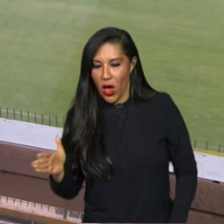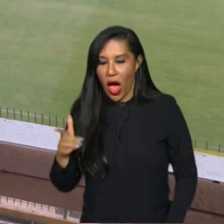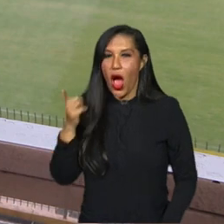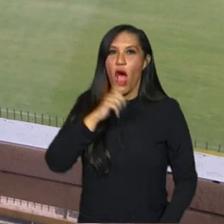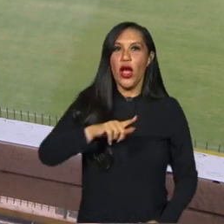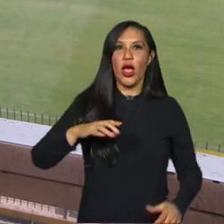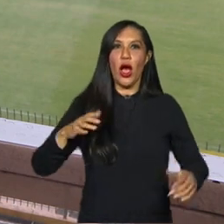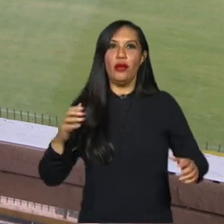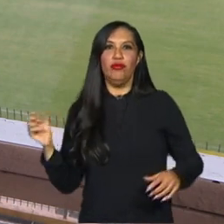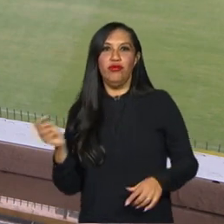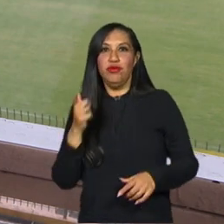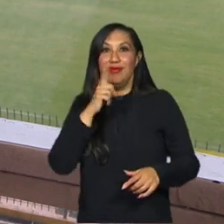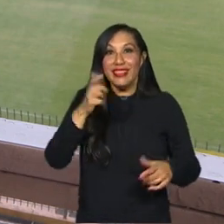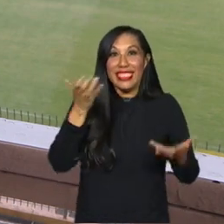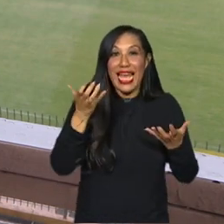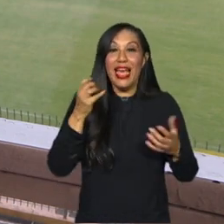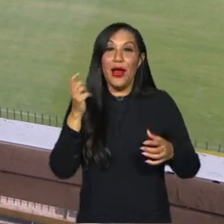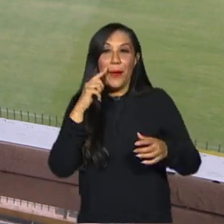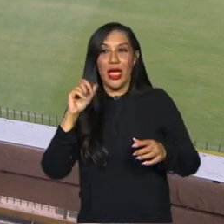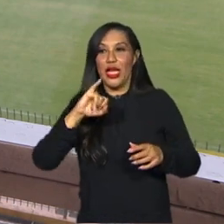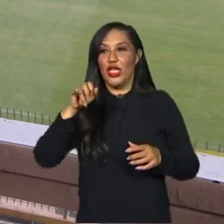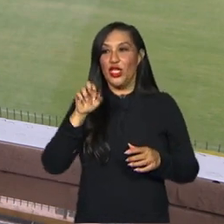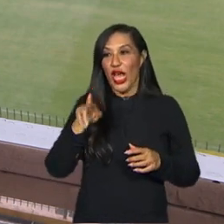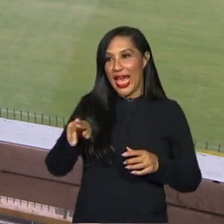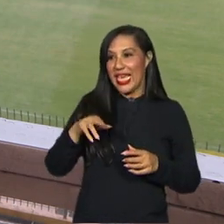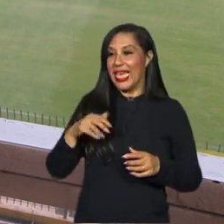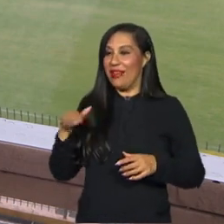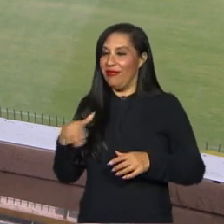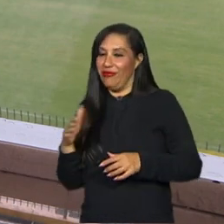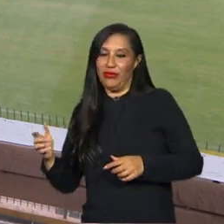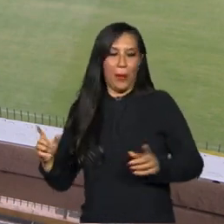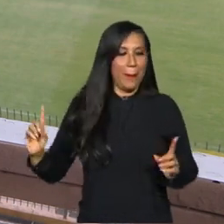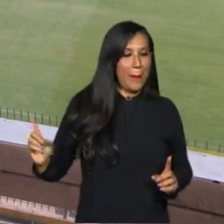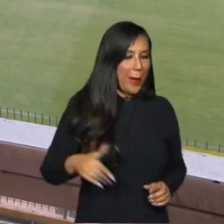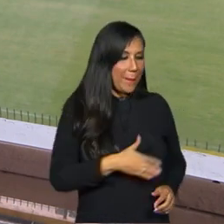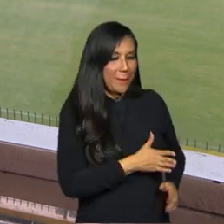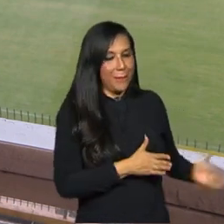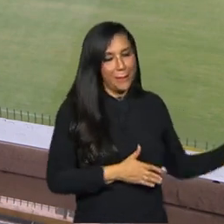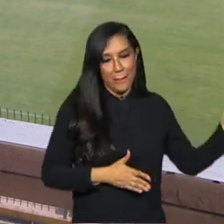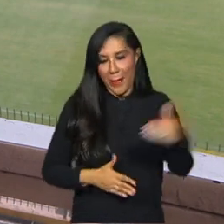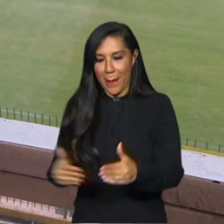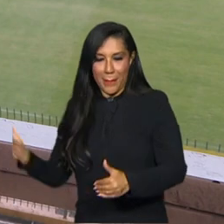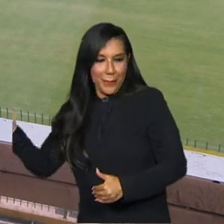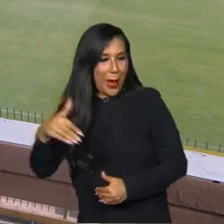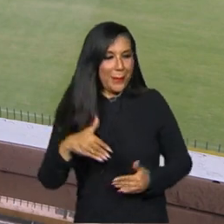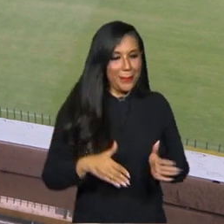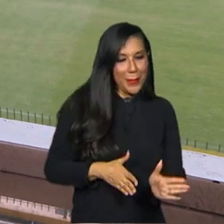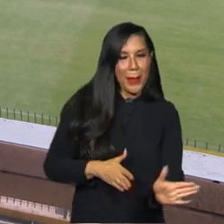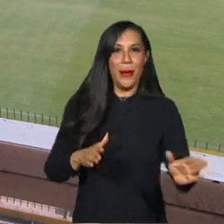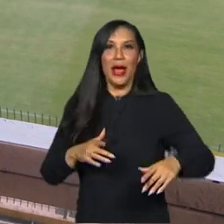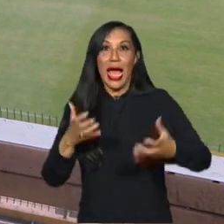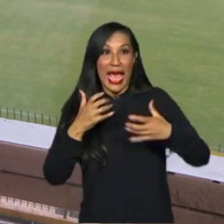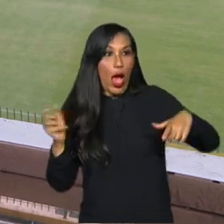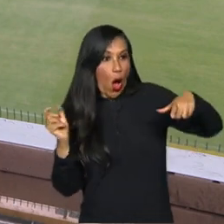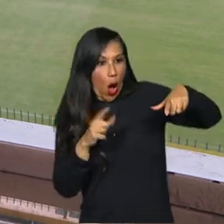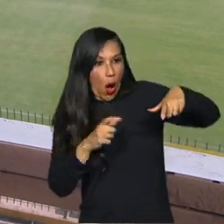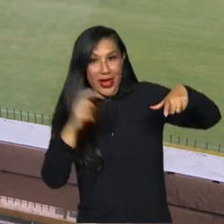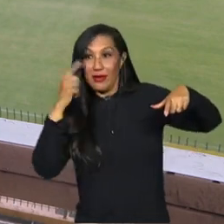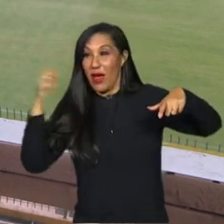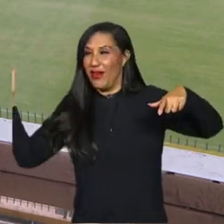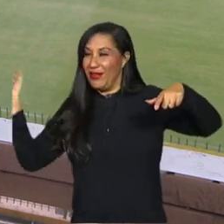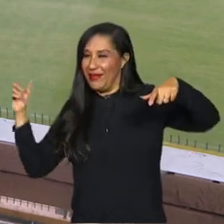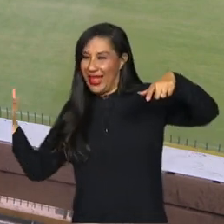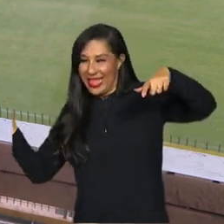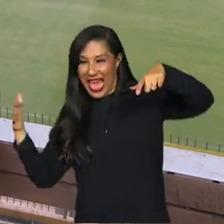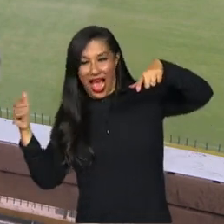Soltou a bola no comando para Jairzinho. Jairzinho devolve a Betinho. Betinho lançou em profundidade. Humberto invadiu a área.